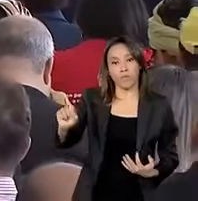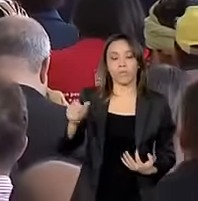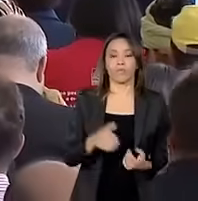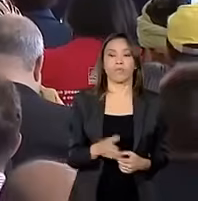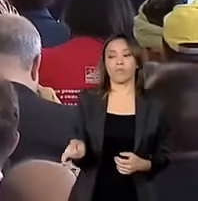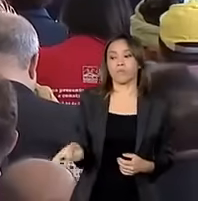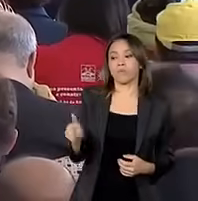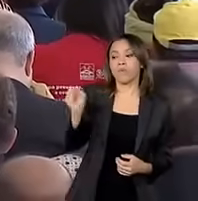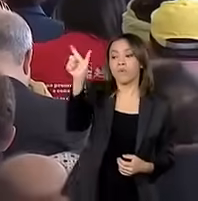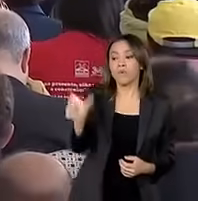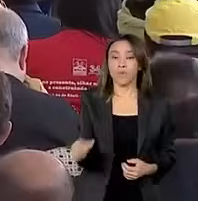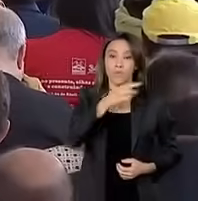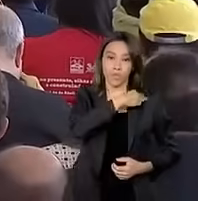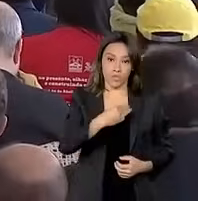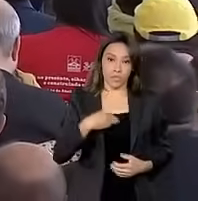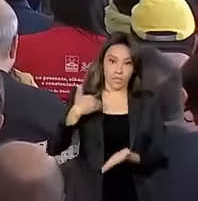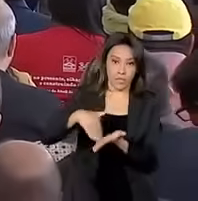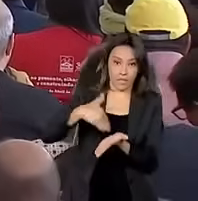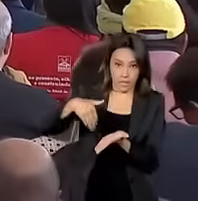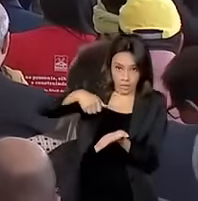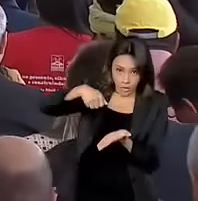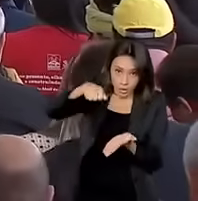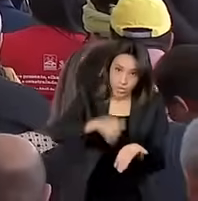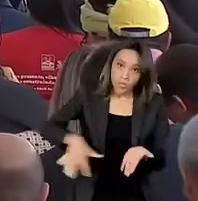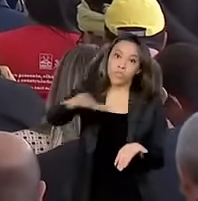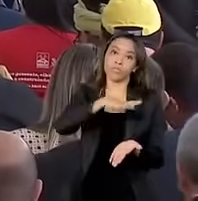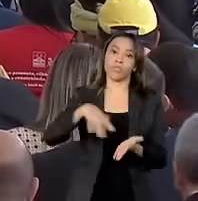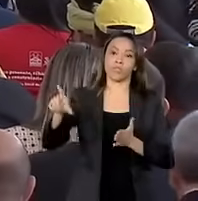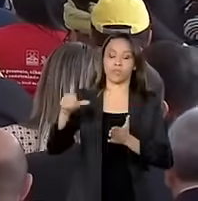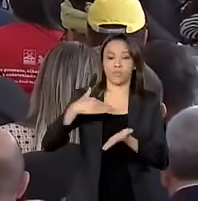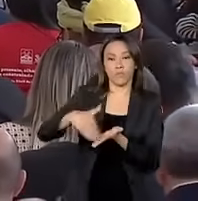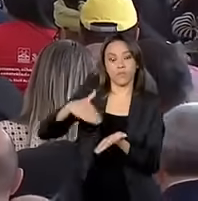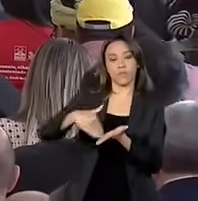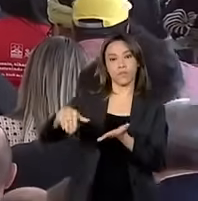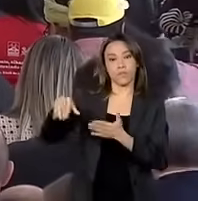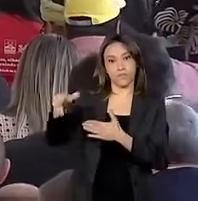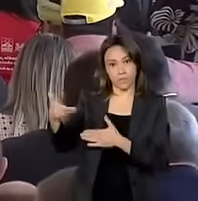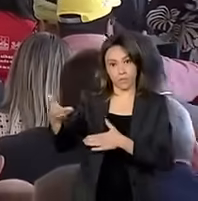ministro da Secretaria-Geral da Presidência da República, Márcio Macedo,